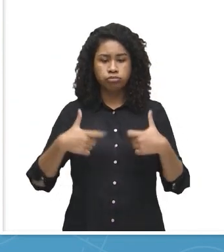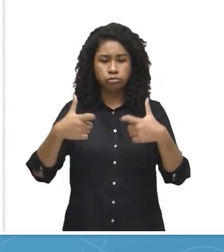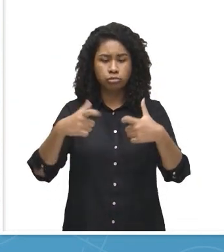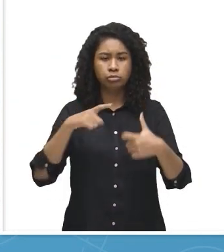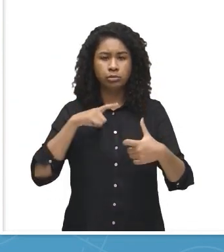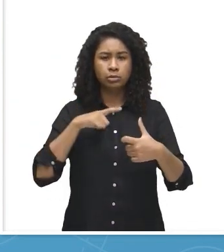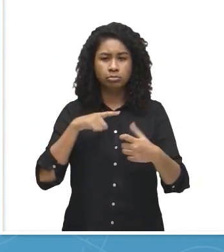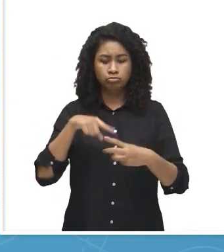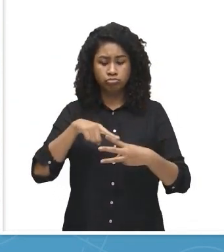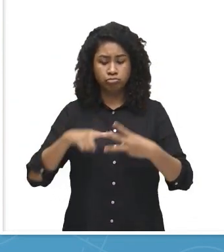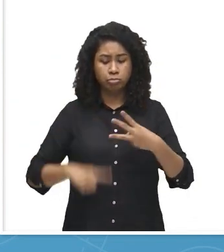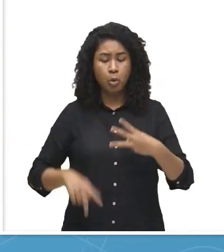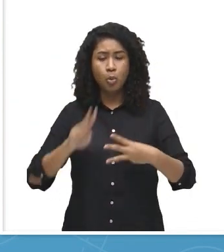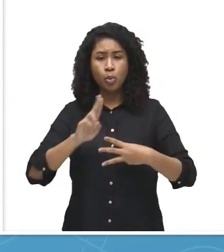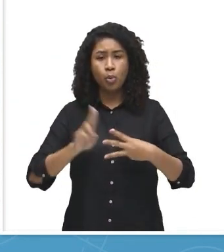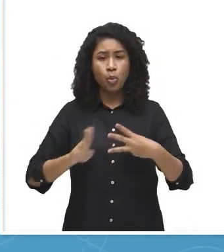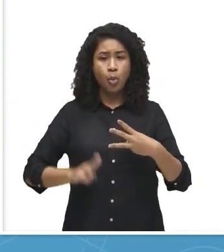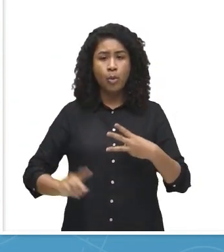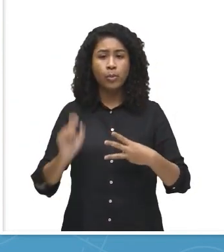guerra.